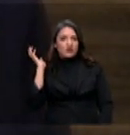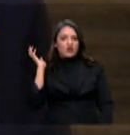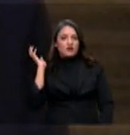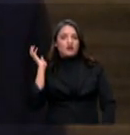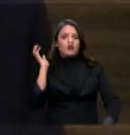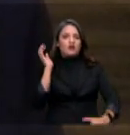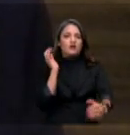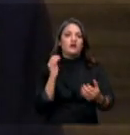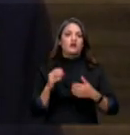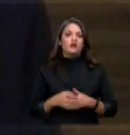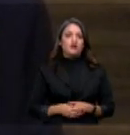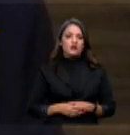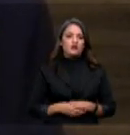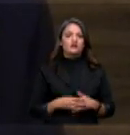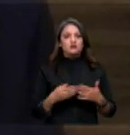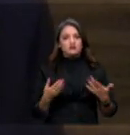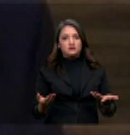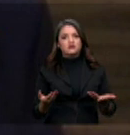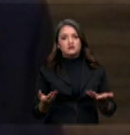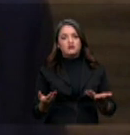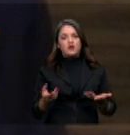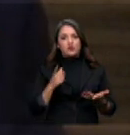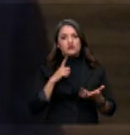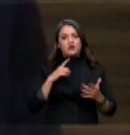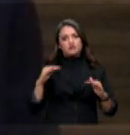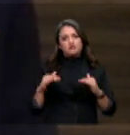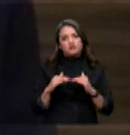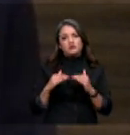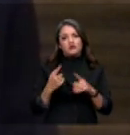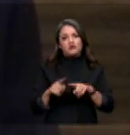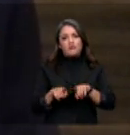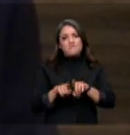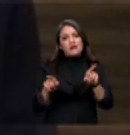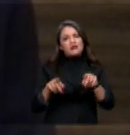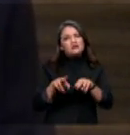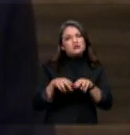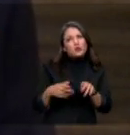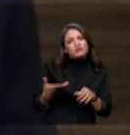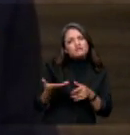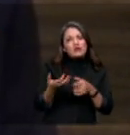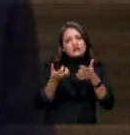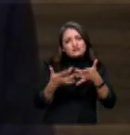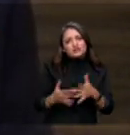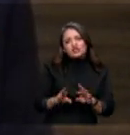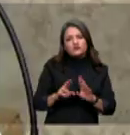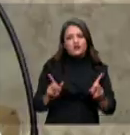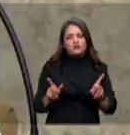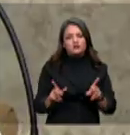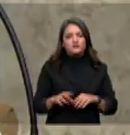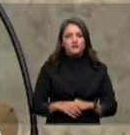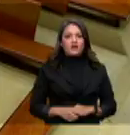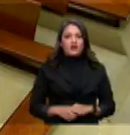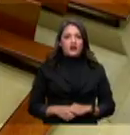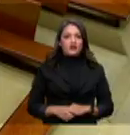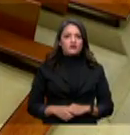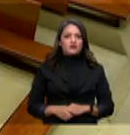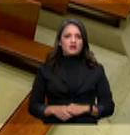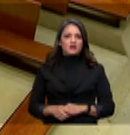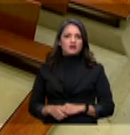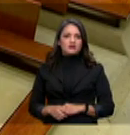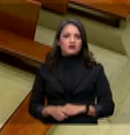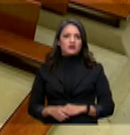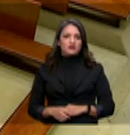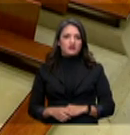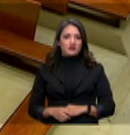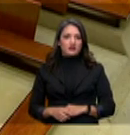assim, coincide com de Sua Excelência, talvez por fundamentos um pouco diferentes. Diferente. Como